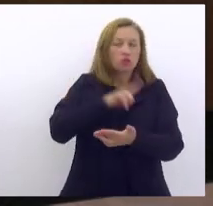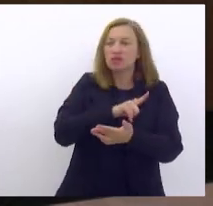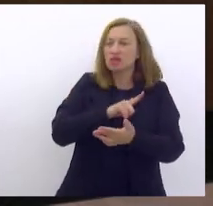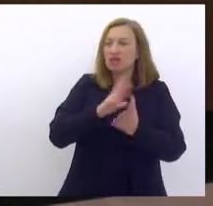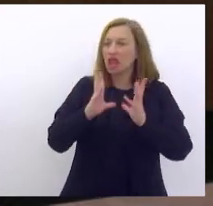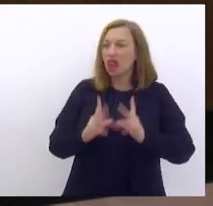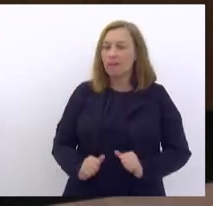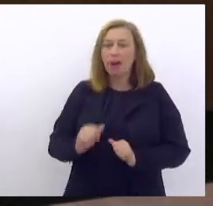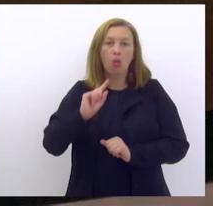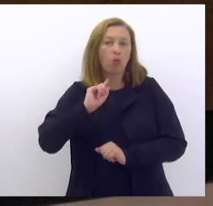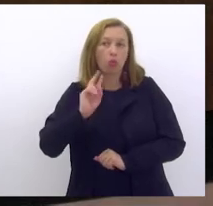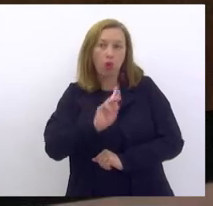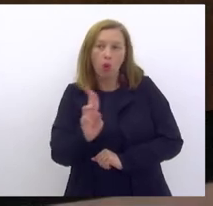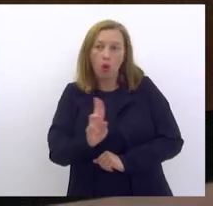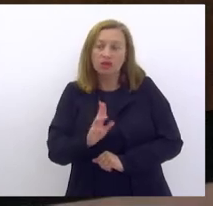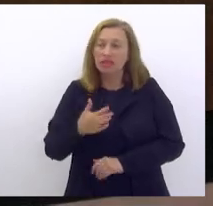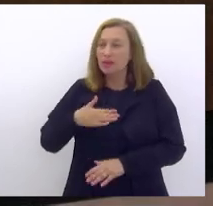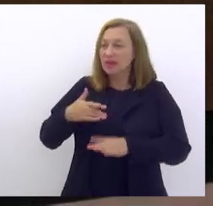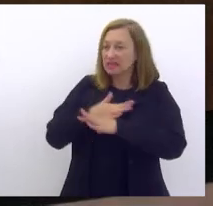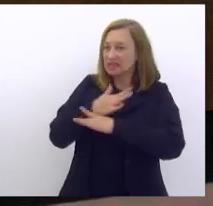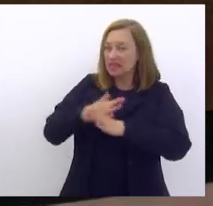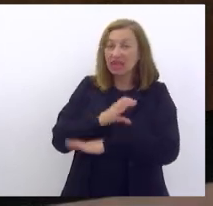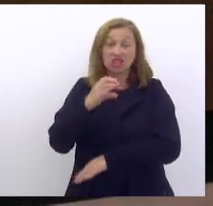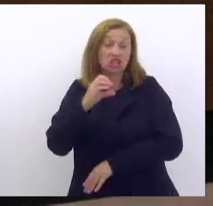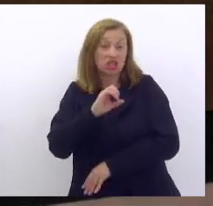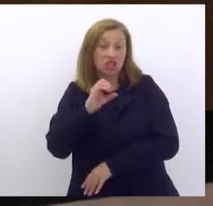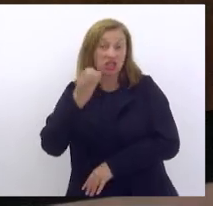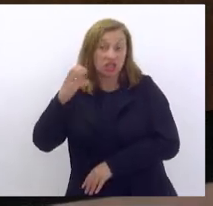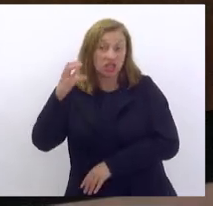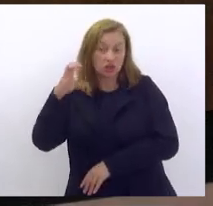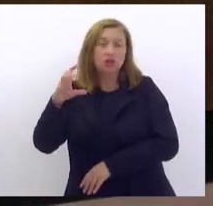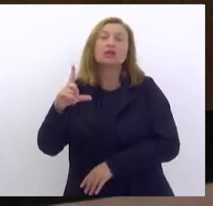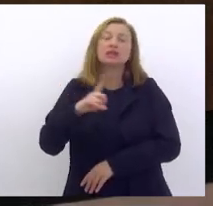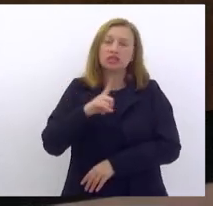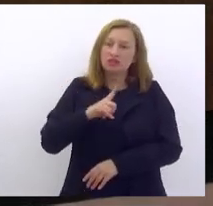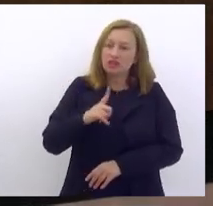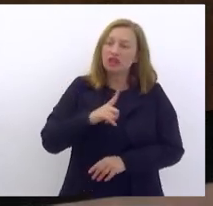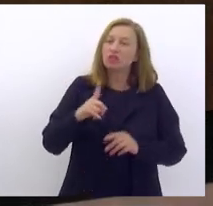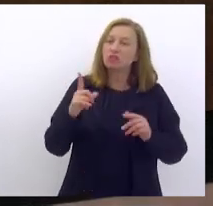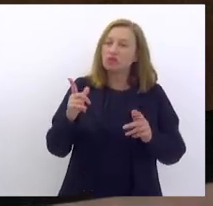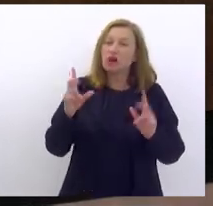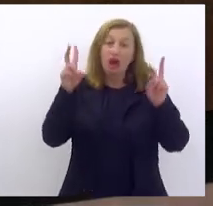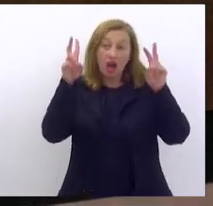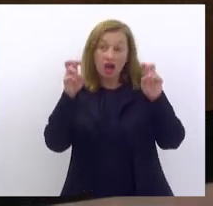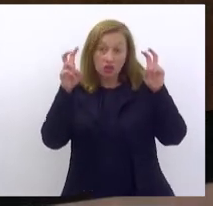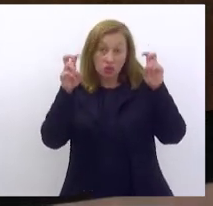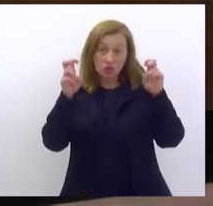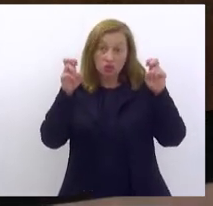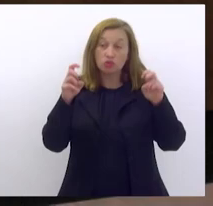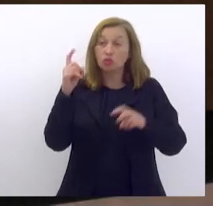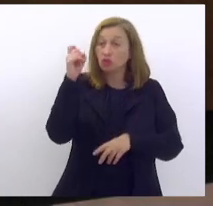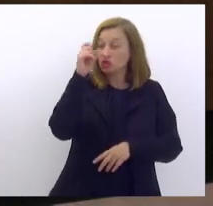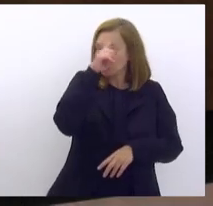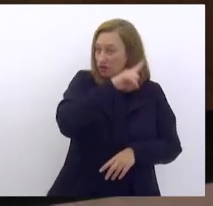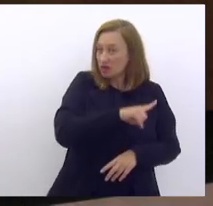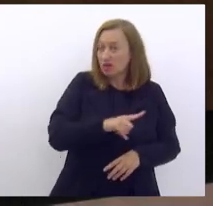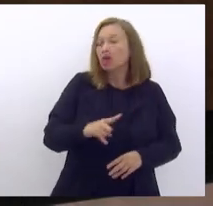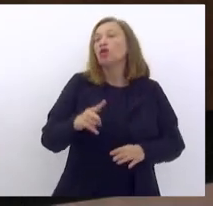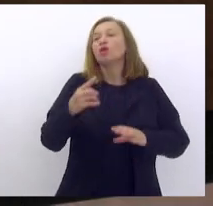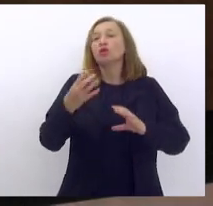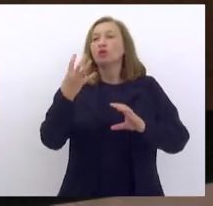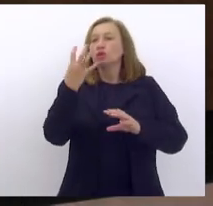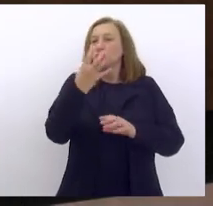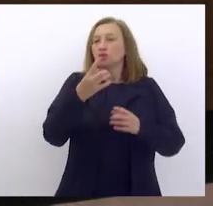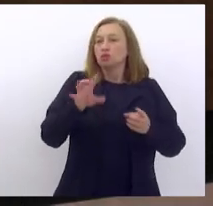nome dele. Lá na minha cidade, em Niterói, nós tivemos casos emblemáticos, como do músico,